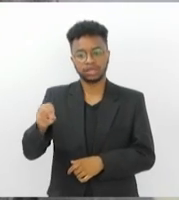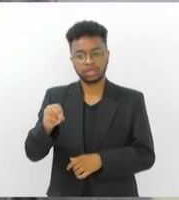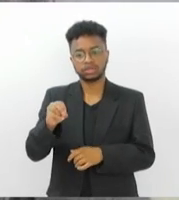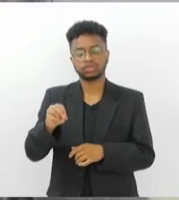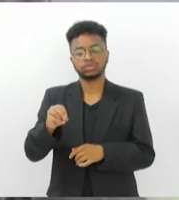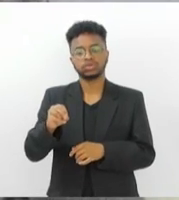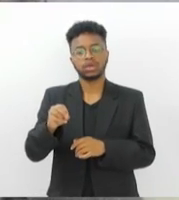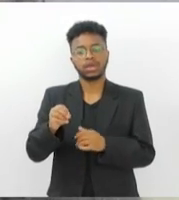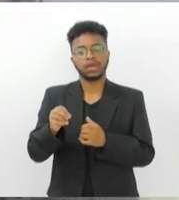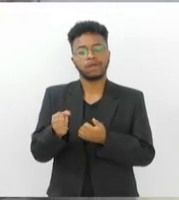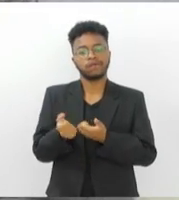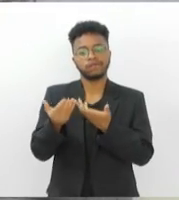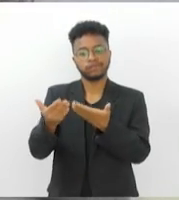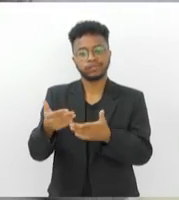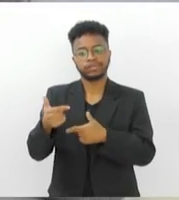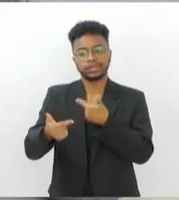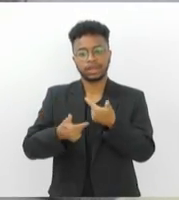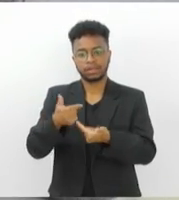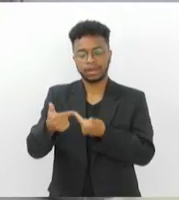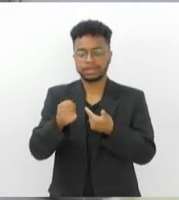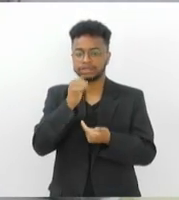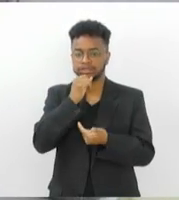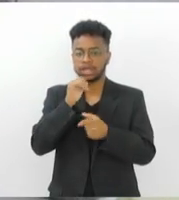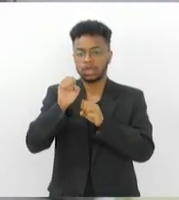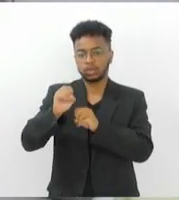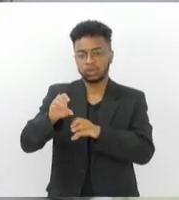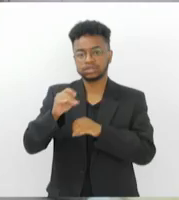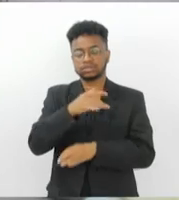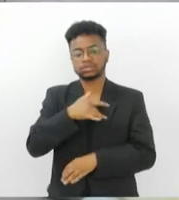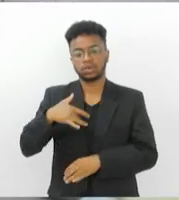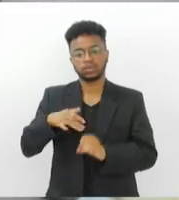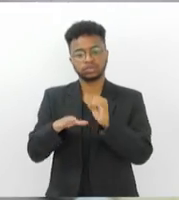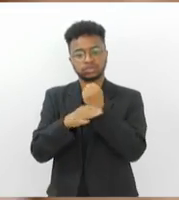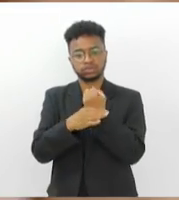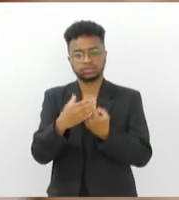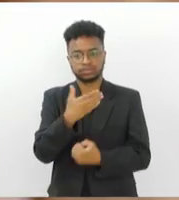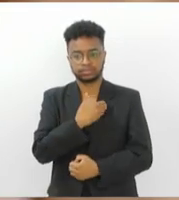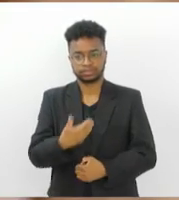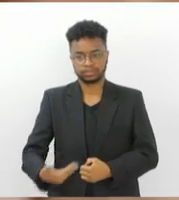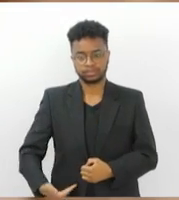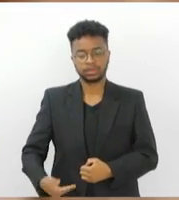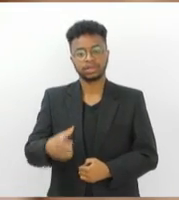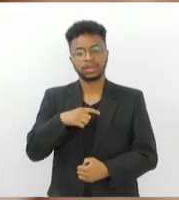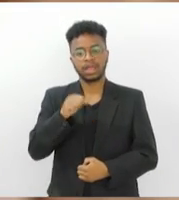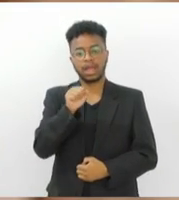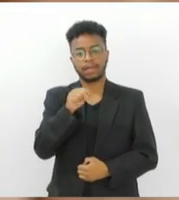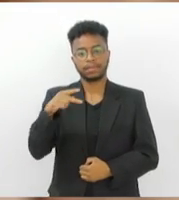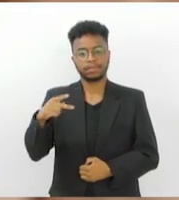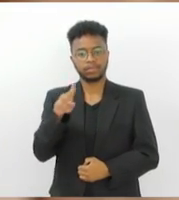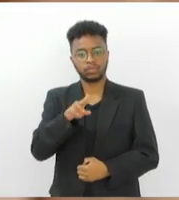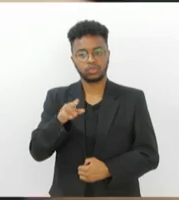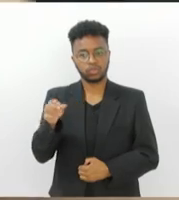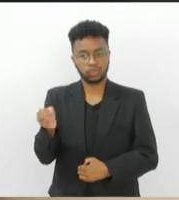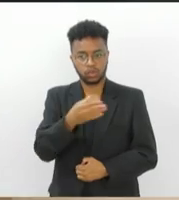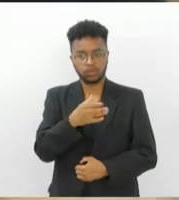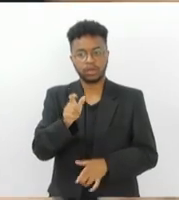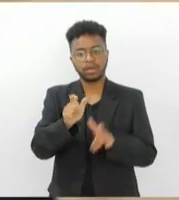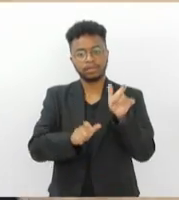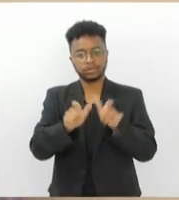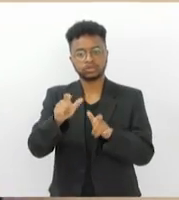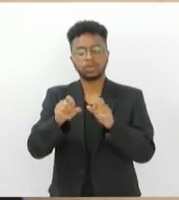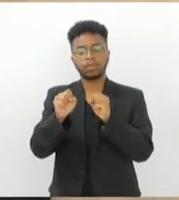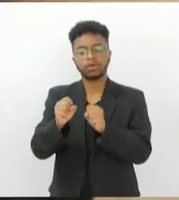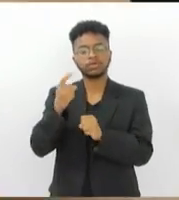Estaduais de diversas áreas como educação saúde e segurança pública no novo aplicativo os usuários podem ter acesso ao